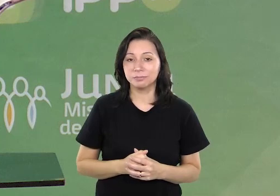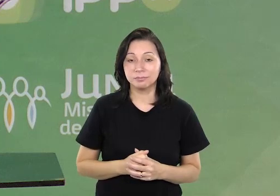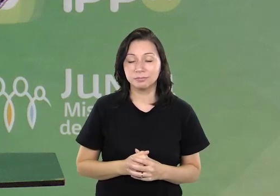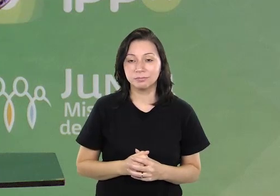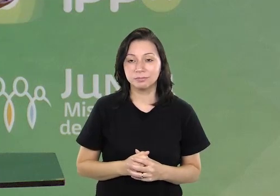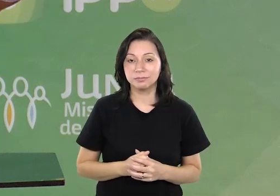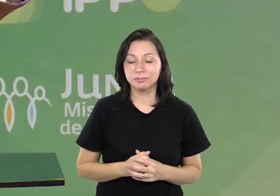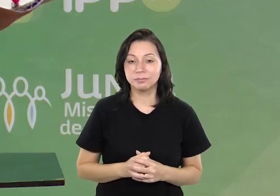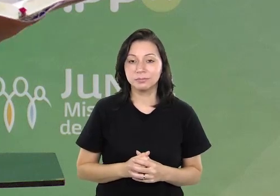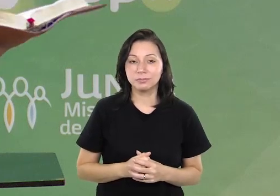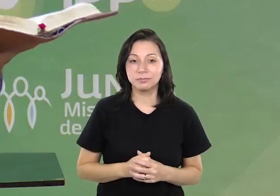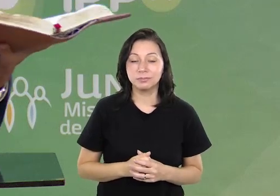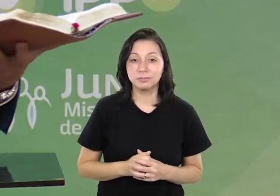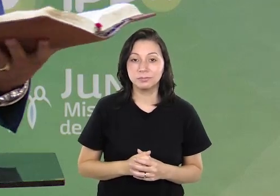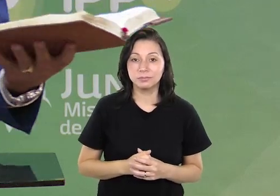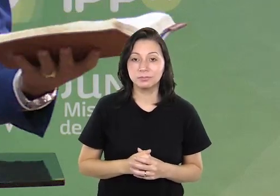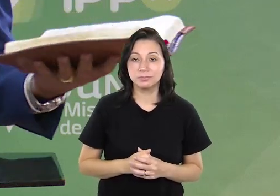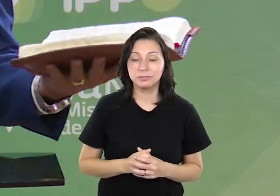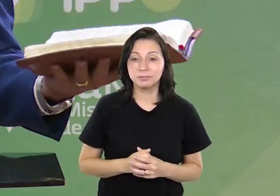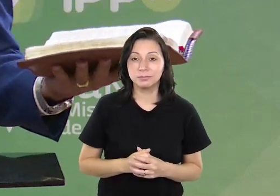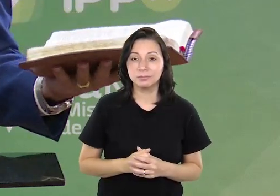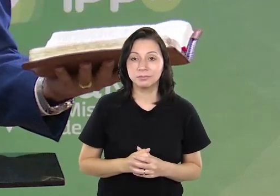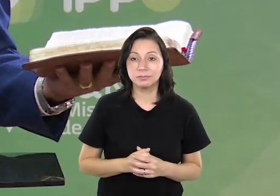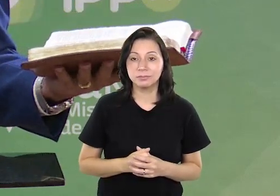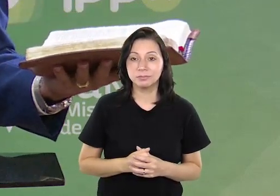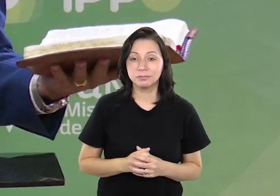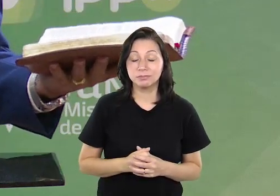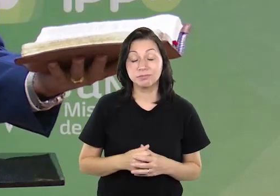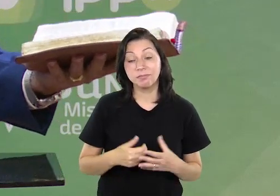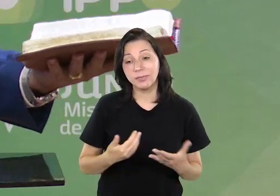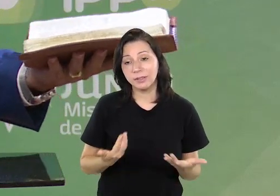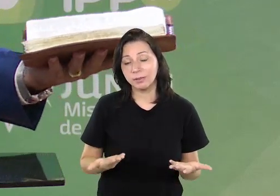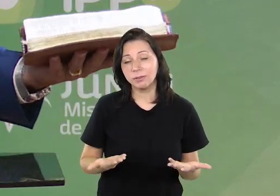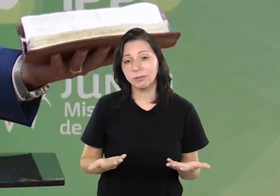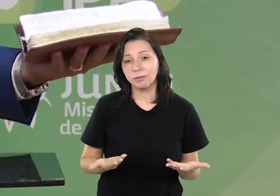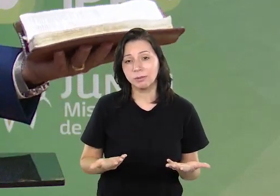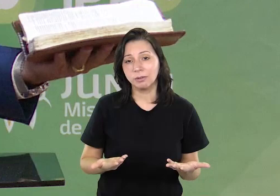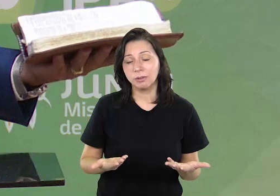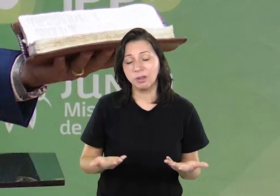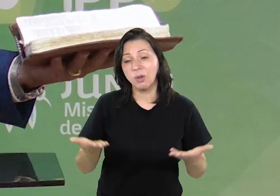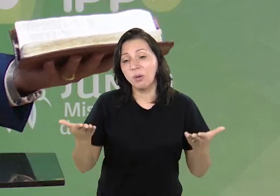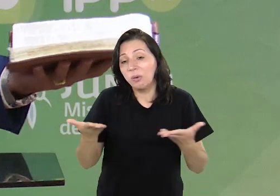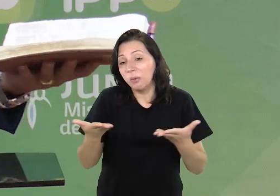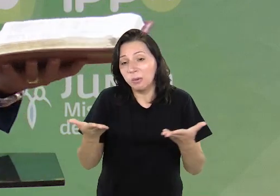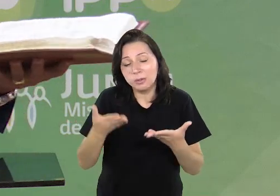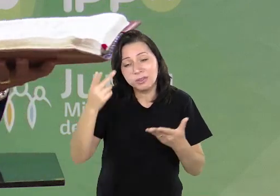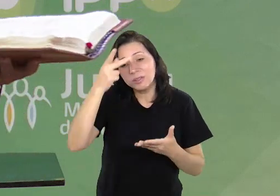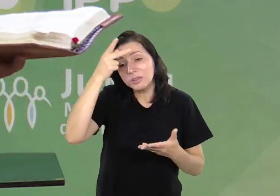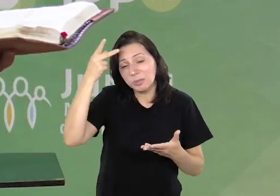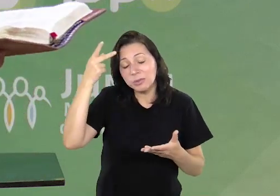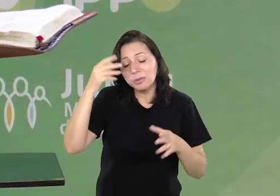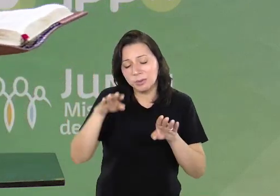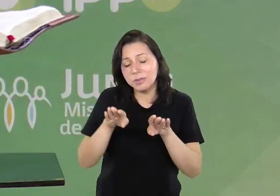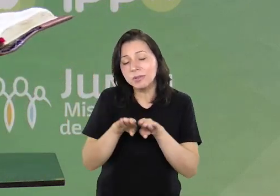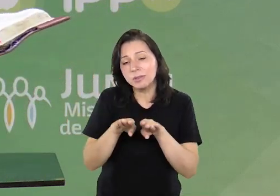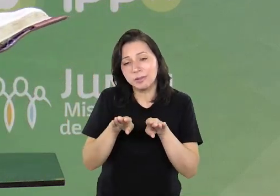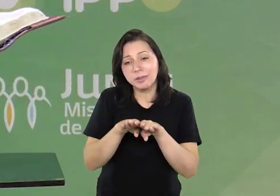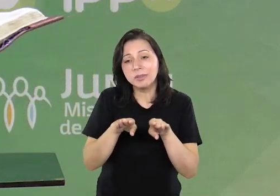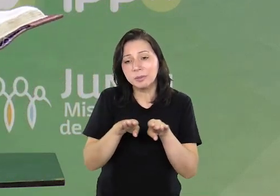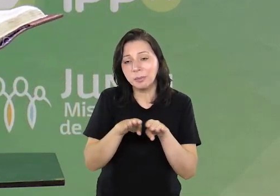pois bem Esse princípio é o mesmo hoje irmãos algumas pessoas estão procurando aonde no fundo de uma